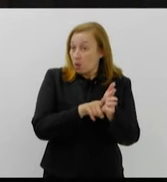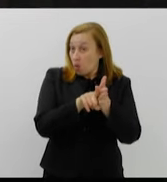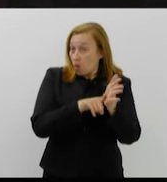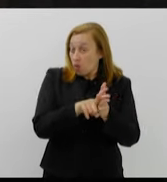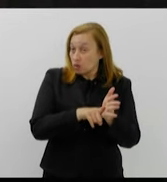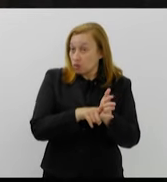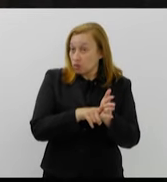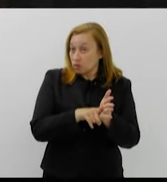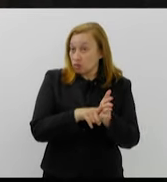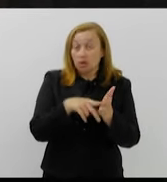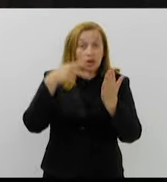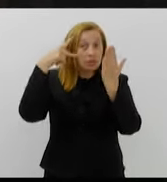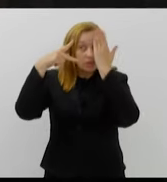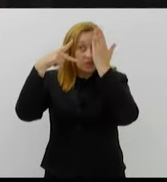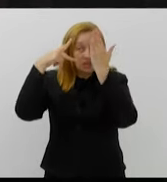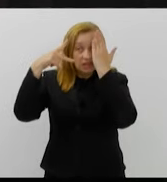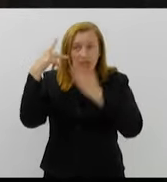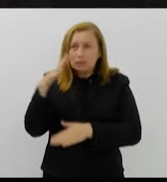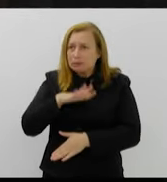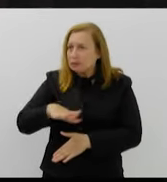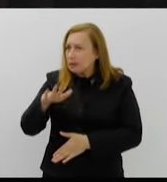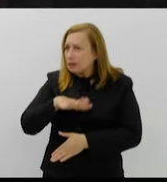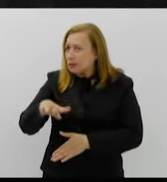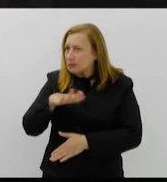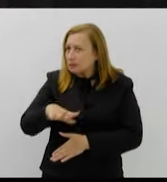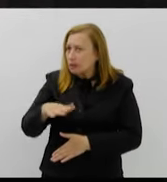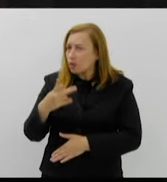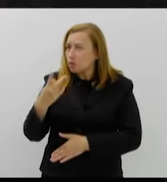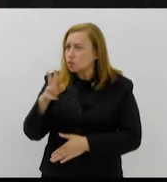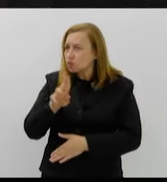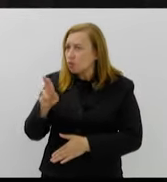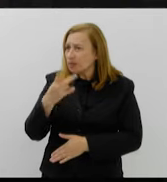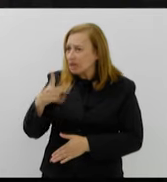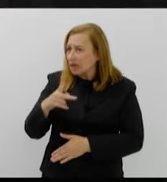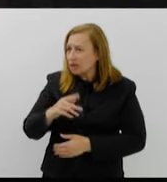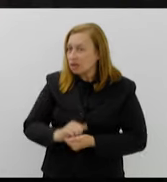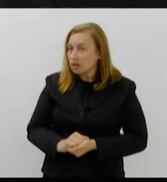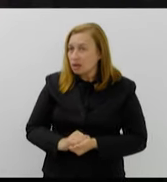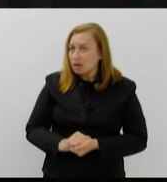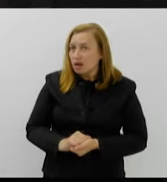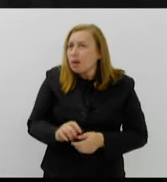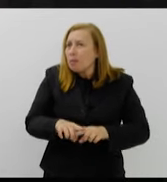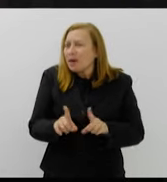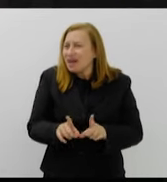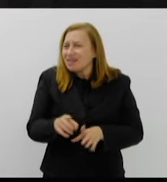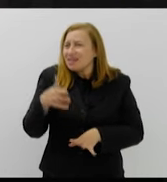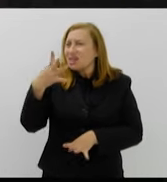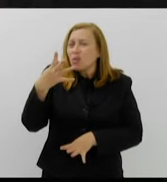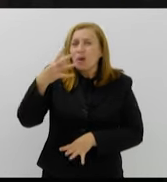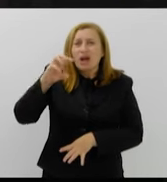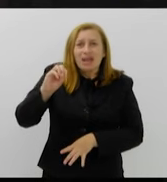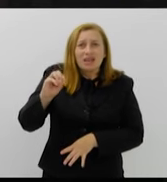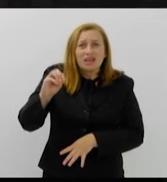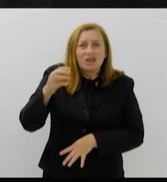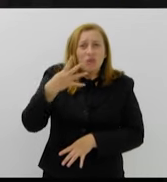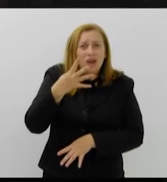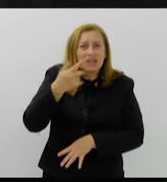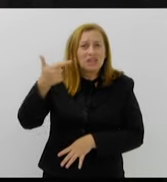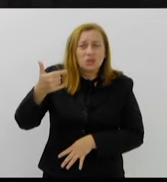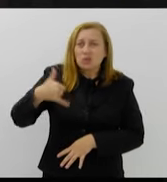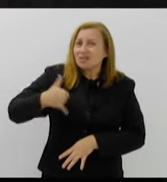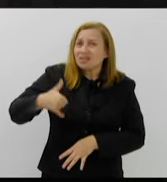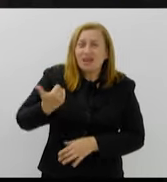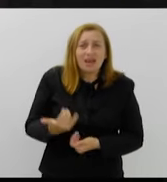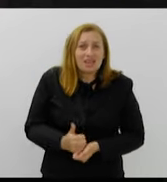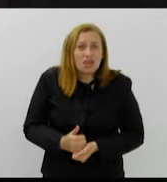psiquiatria infanto juvenil mas ressaltando que esse mirim da saúde tem 42 anos ele marcou